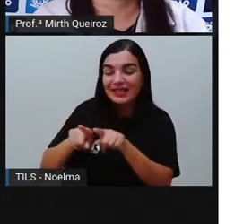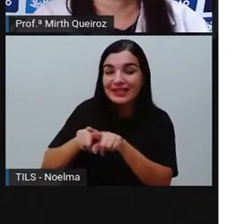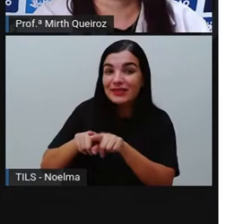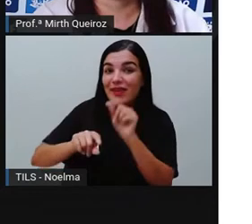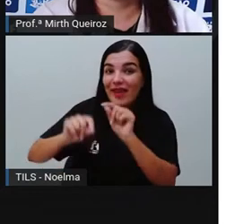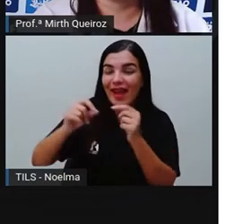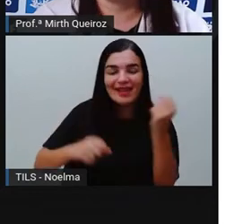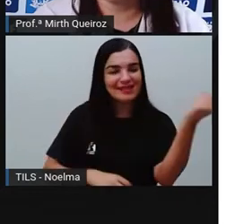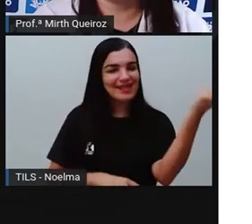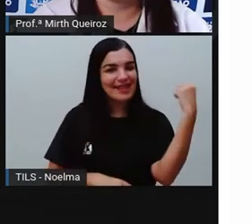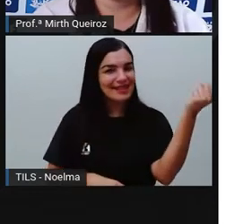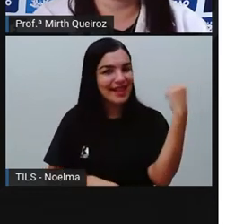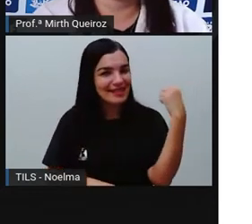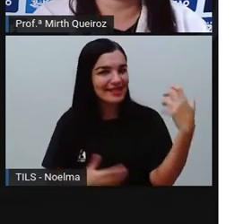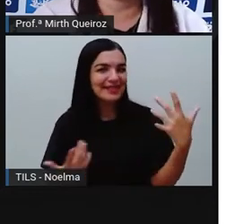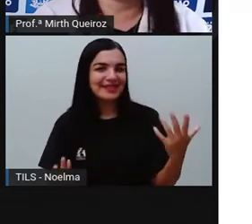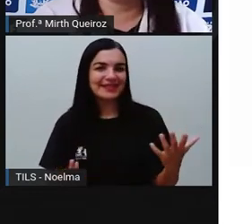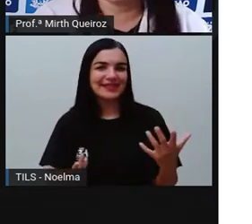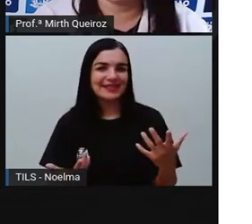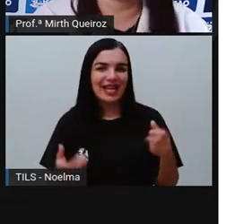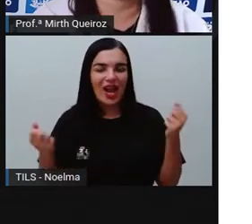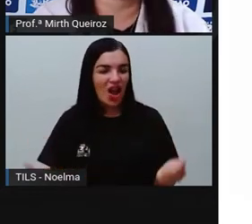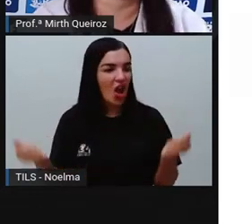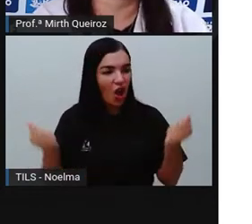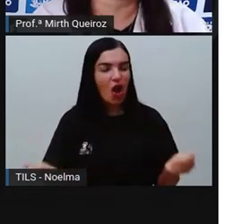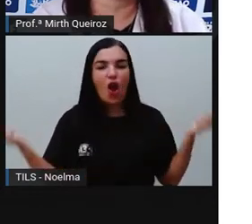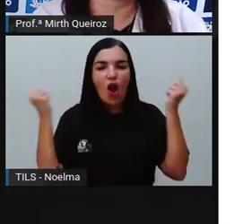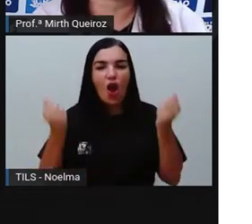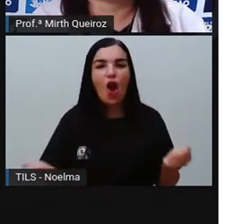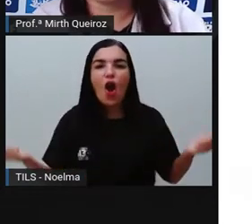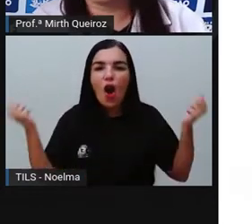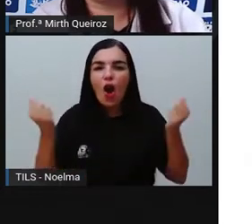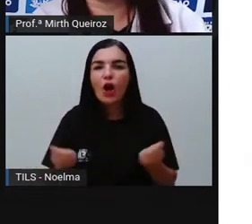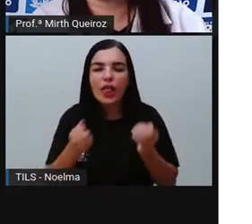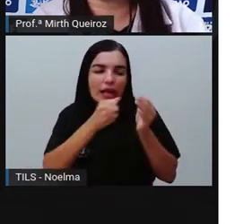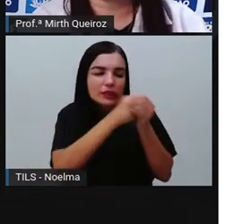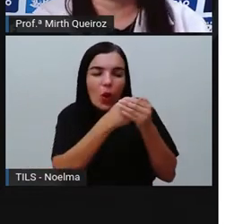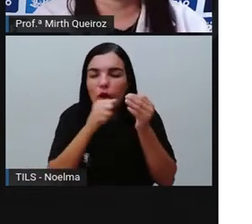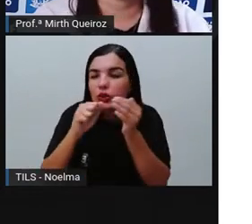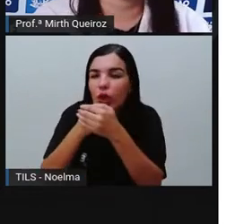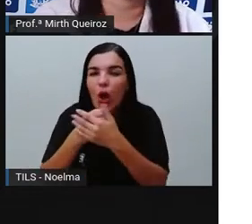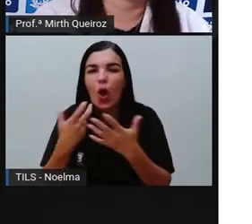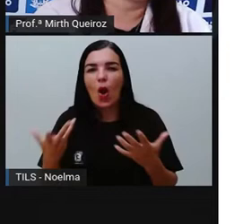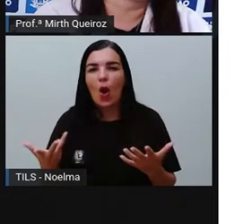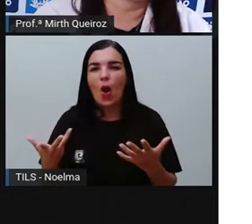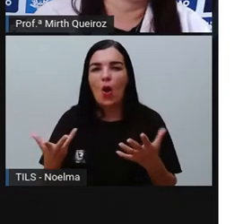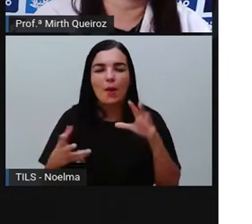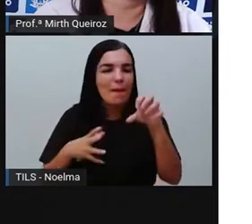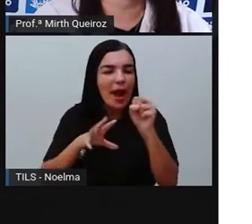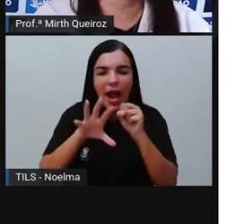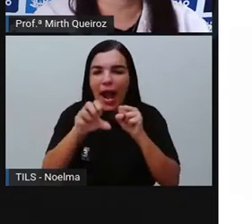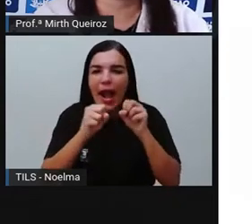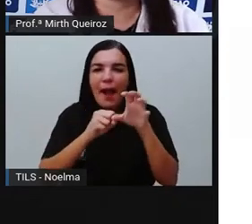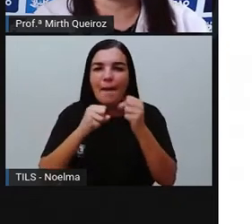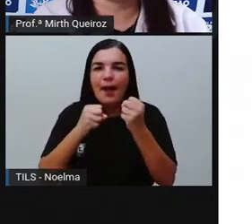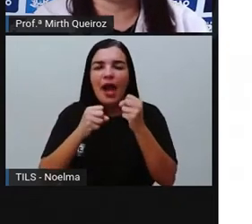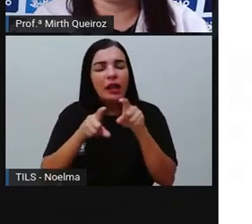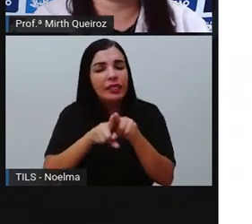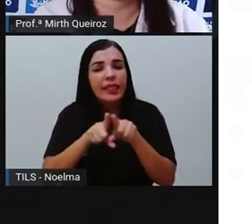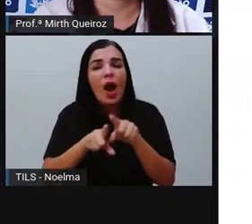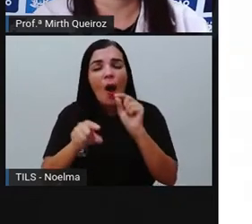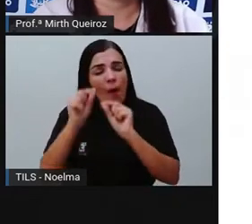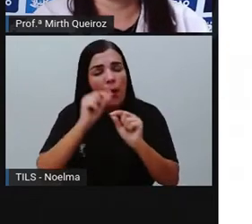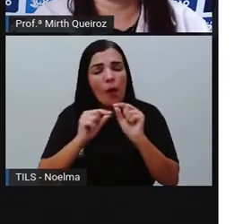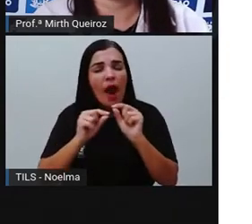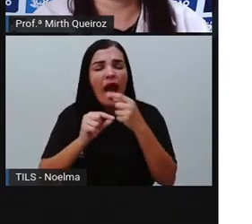brincando, brincando de uma amarelinha, brincando de corda, brincando de pique-esconde, brincando de pega-pega. Esse tipo de